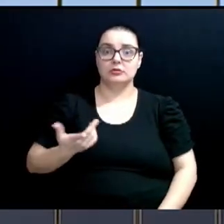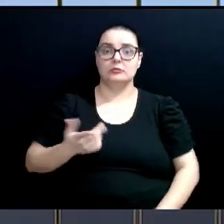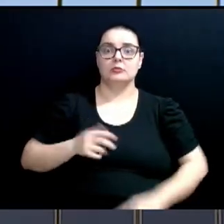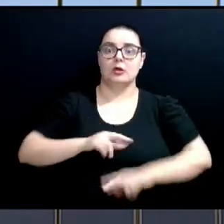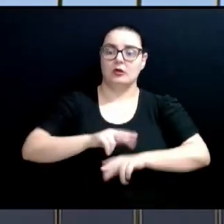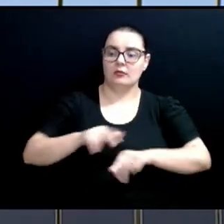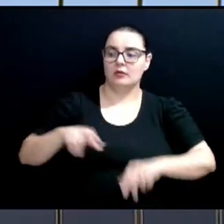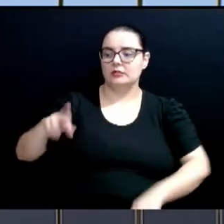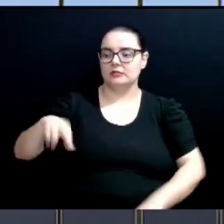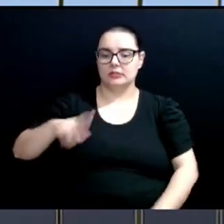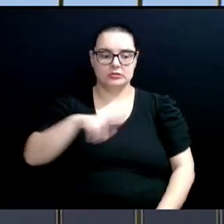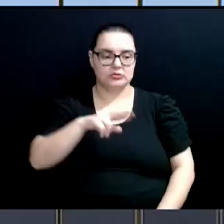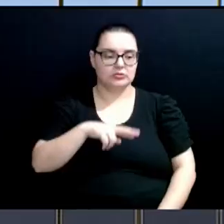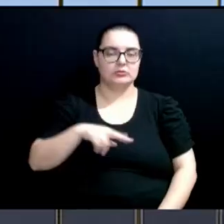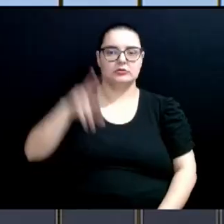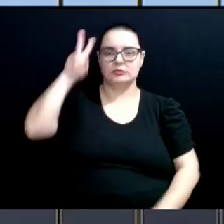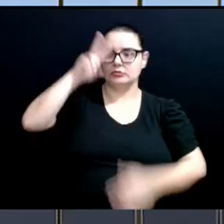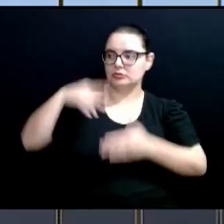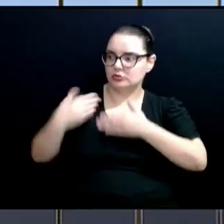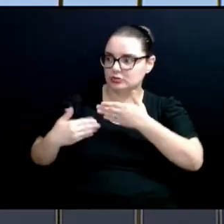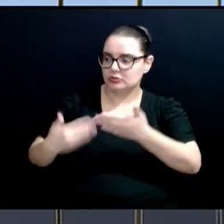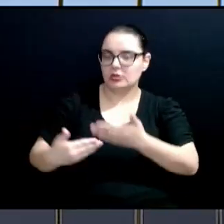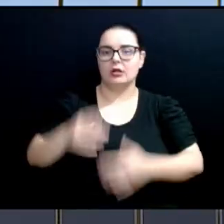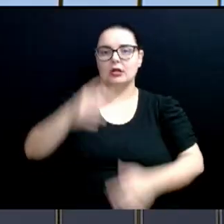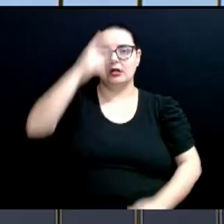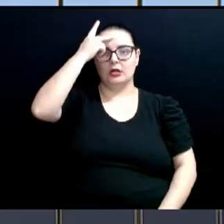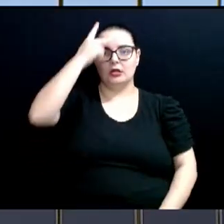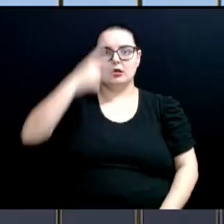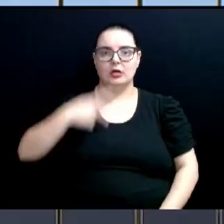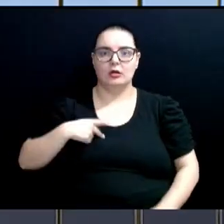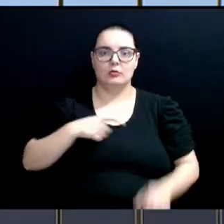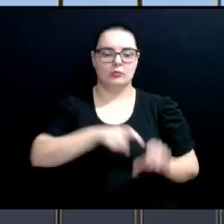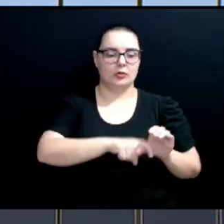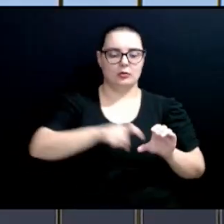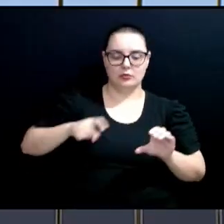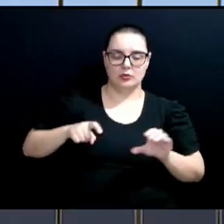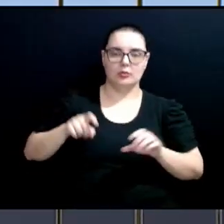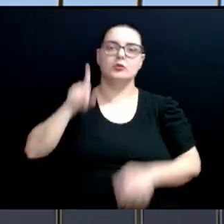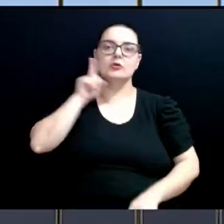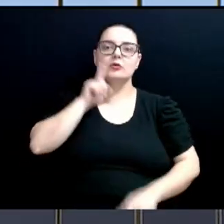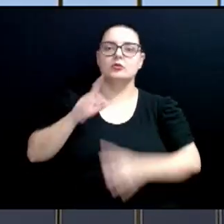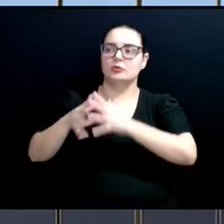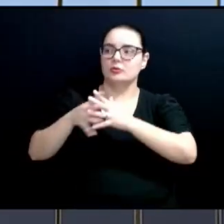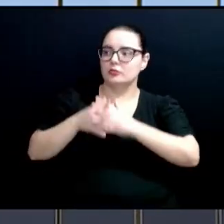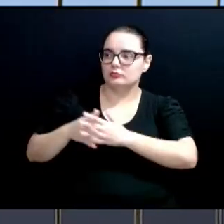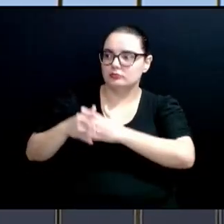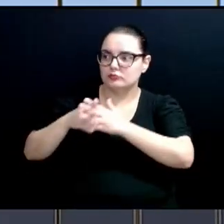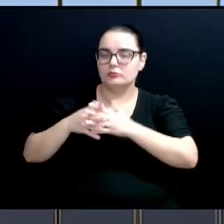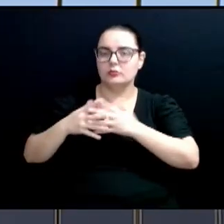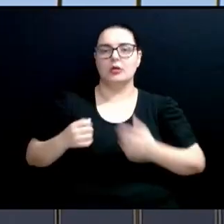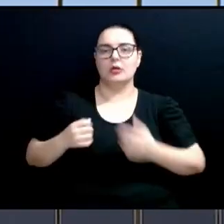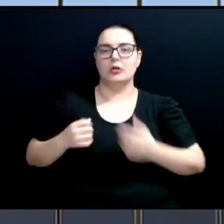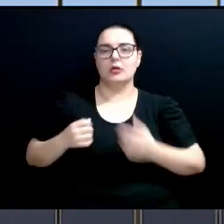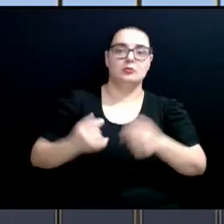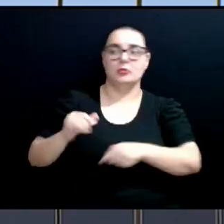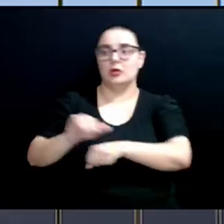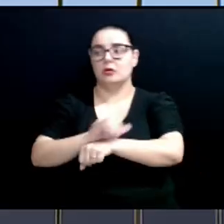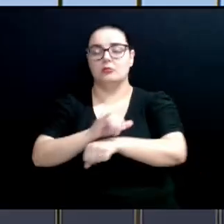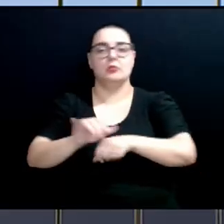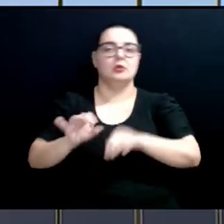históricos, a própria independência dos Estados Unidos, alguns instrumentos jurídicos, mas um